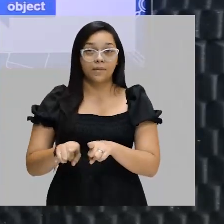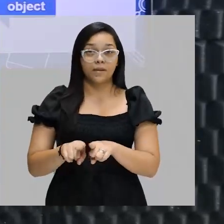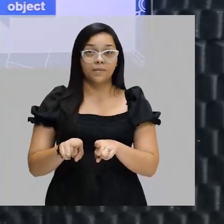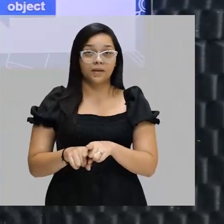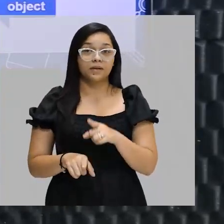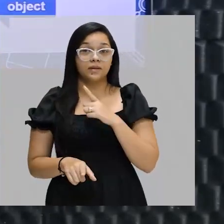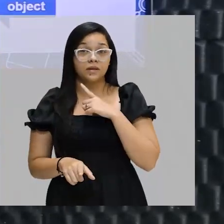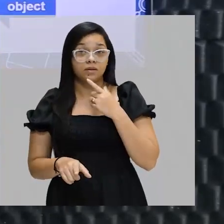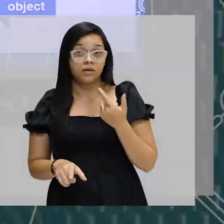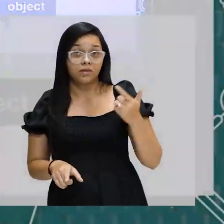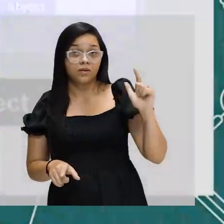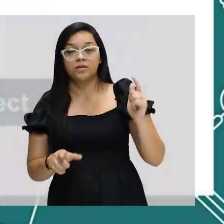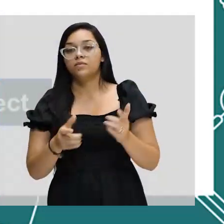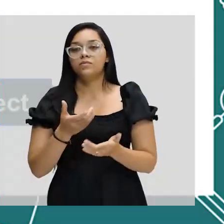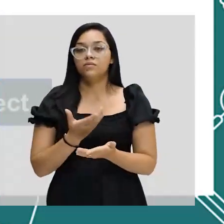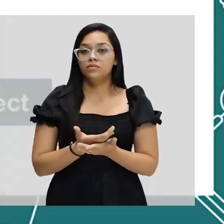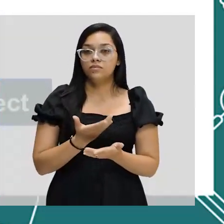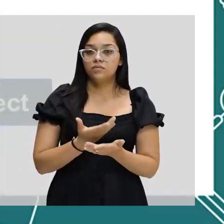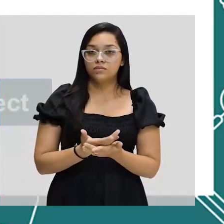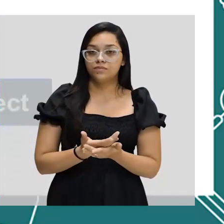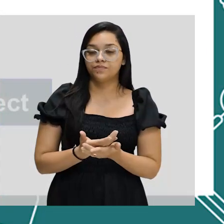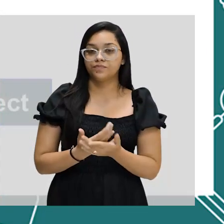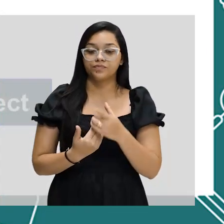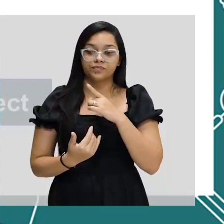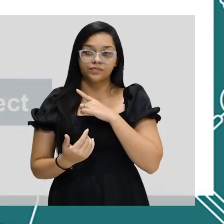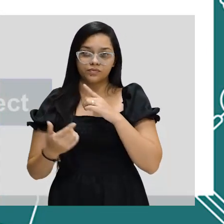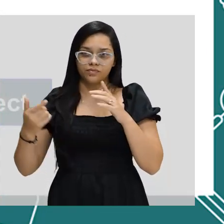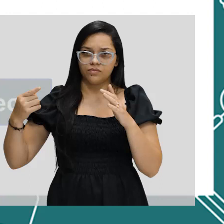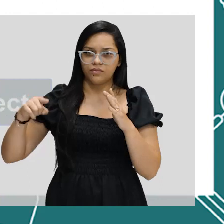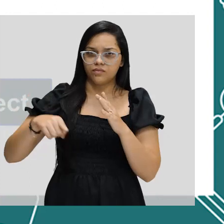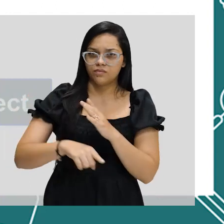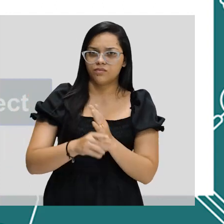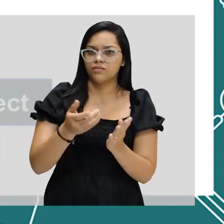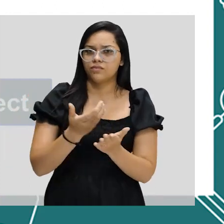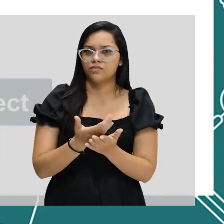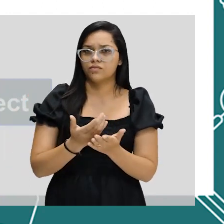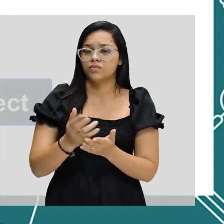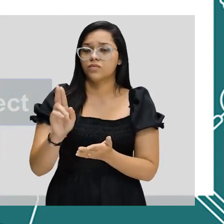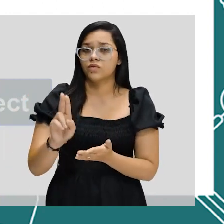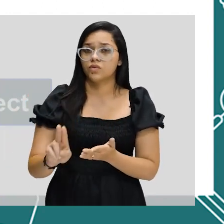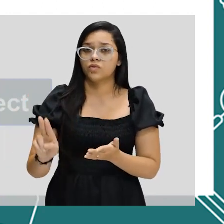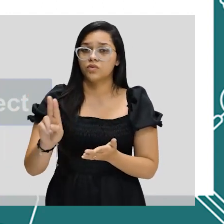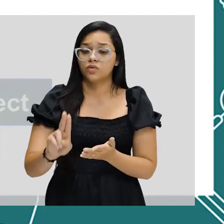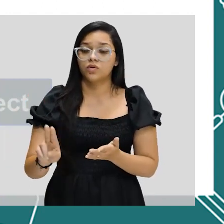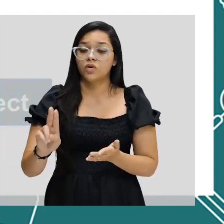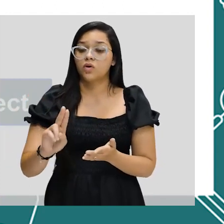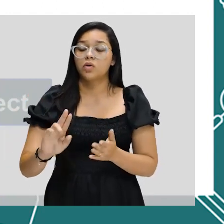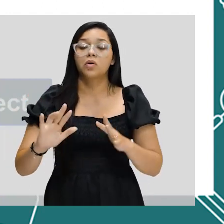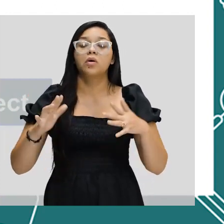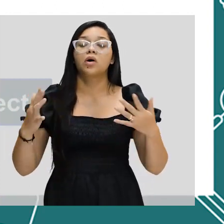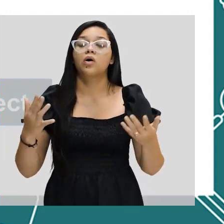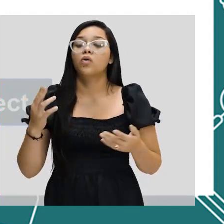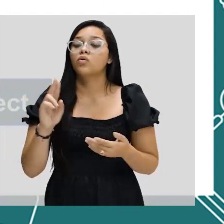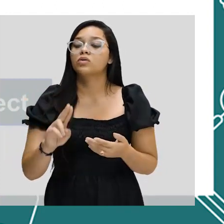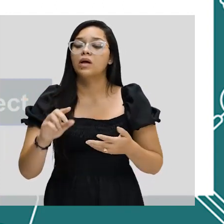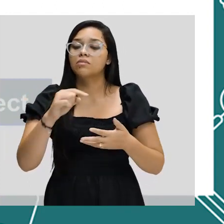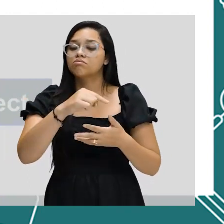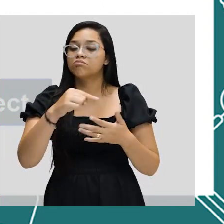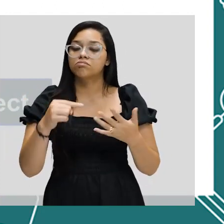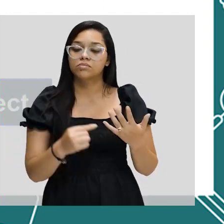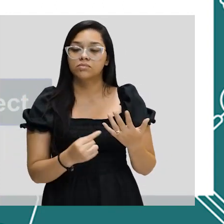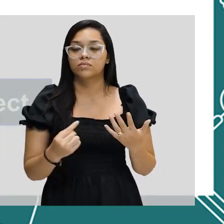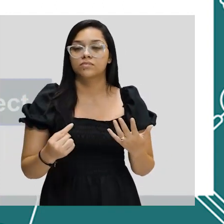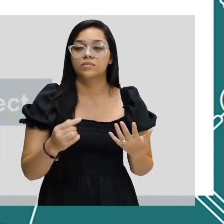ter, numa próxima aula, um pouco mais de aprofundamento sobre os usos, quando que eu devo utilizar cada um